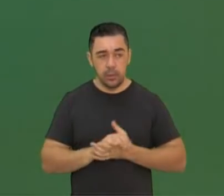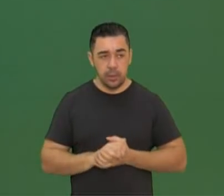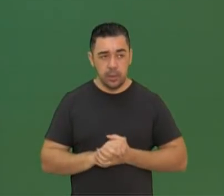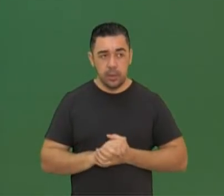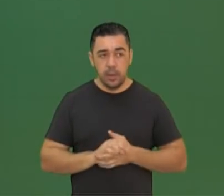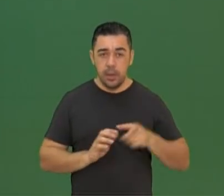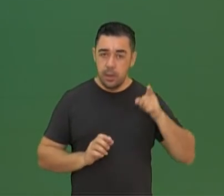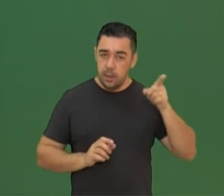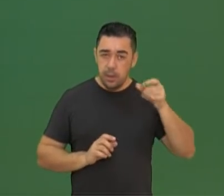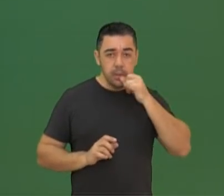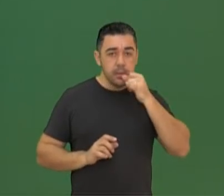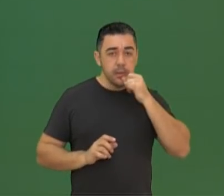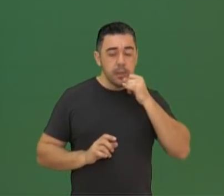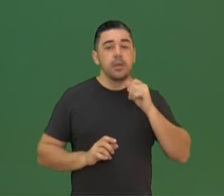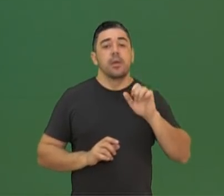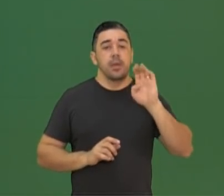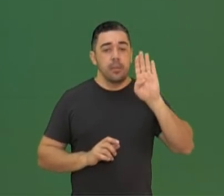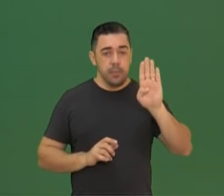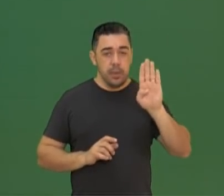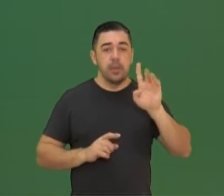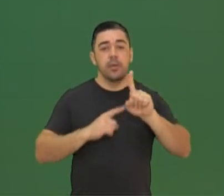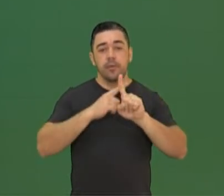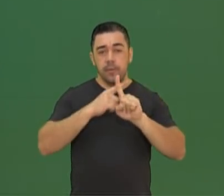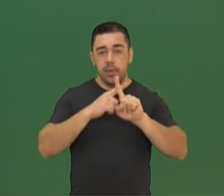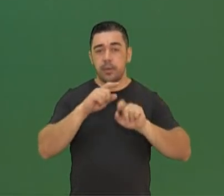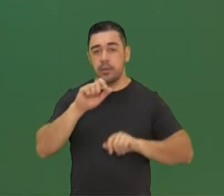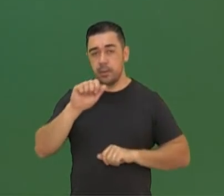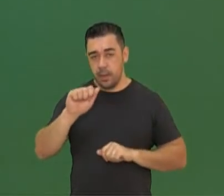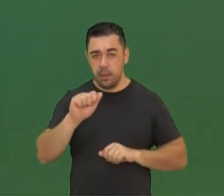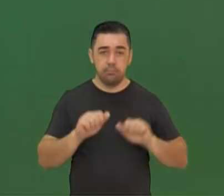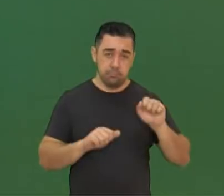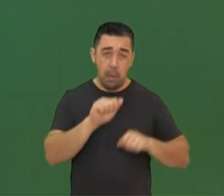desse retângulo é B vezes A, AB.